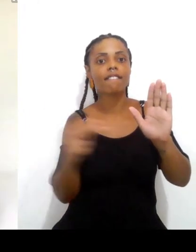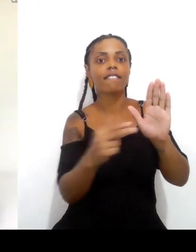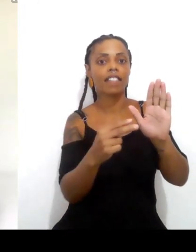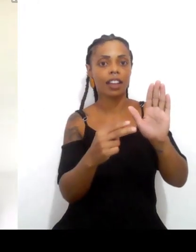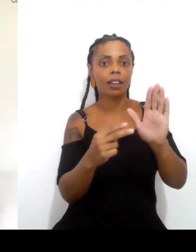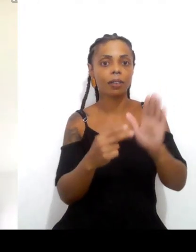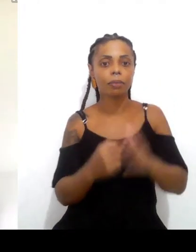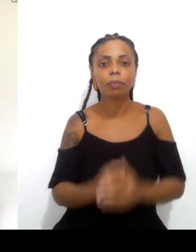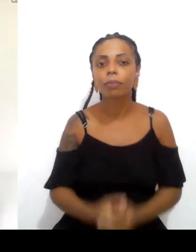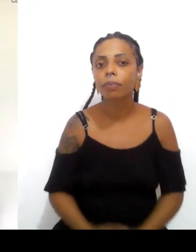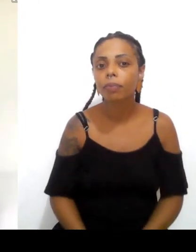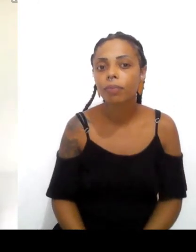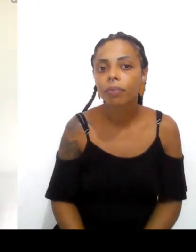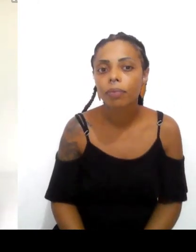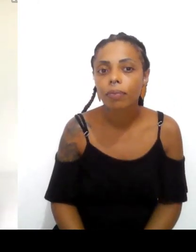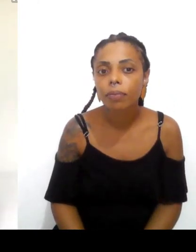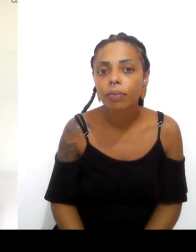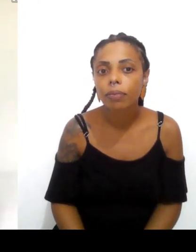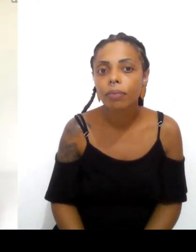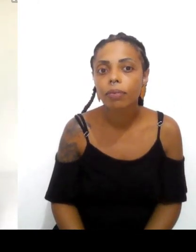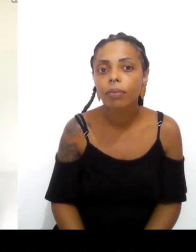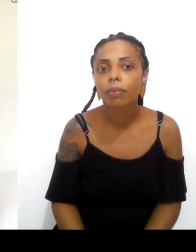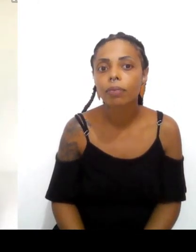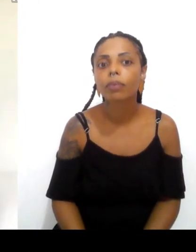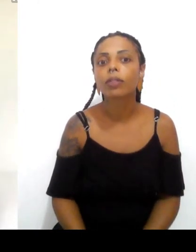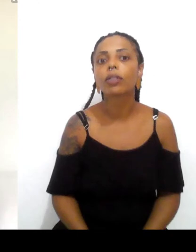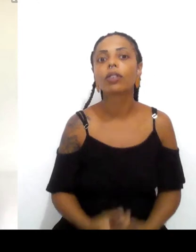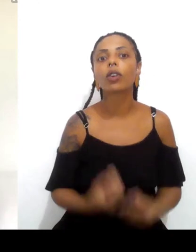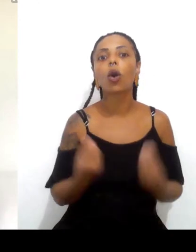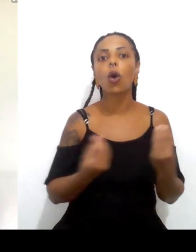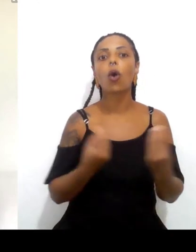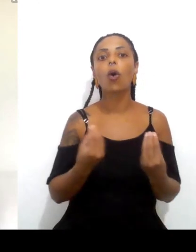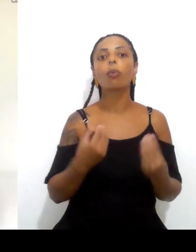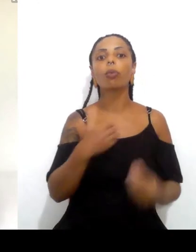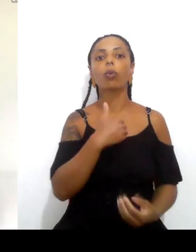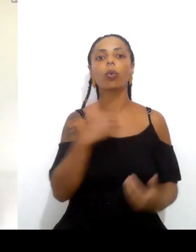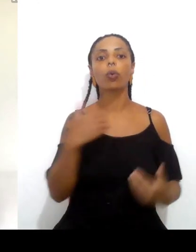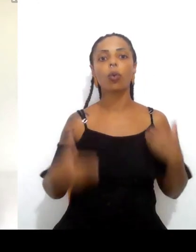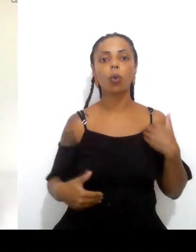da energia do corpo o corpo vivido